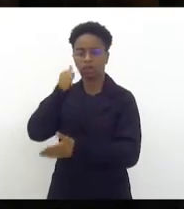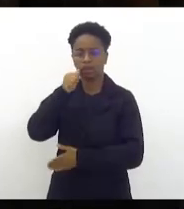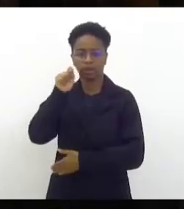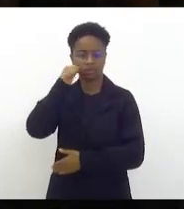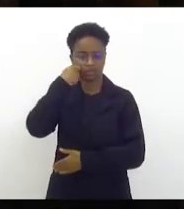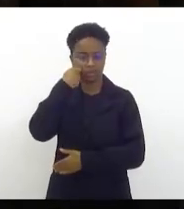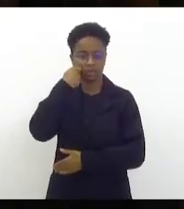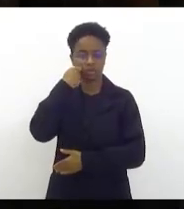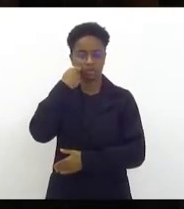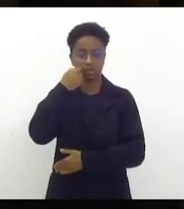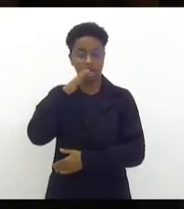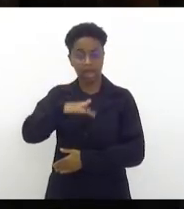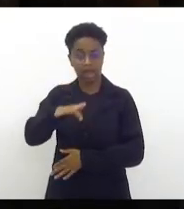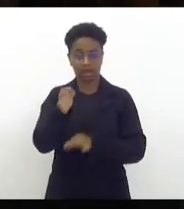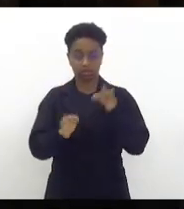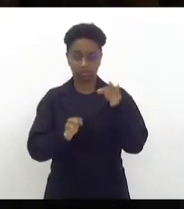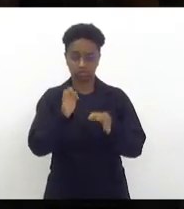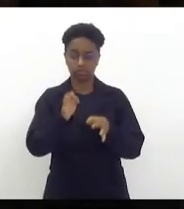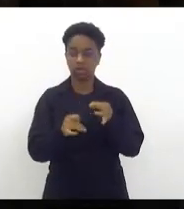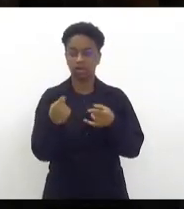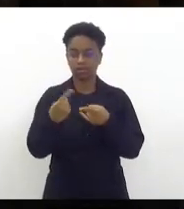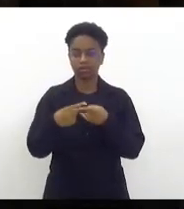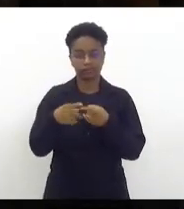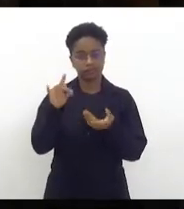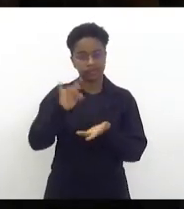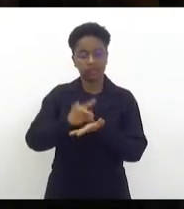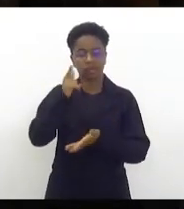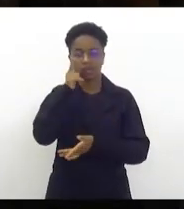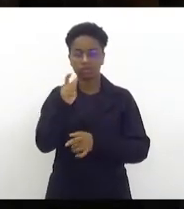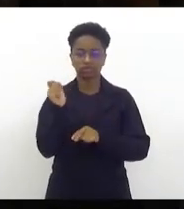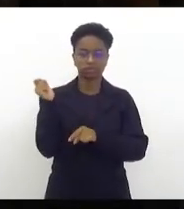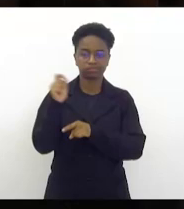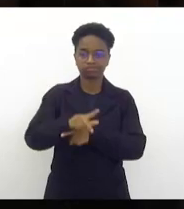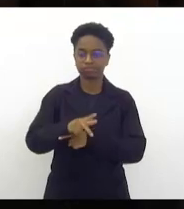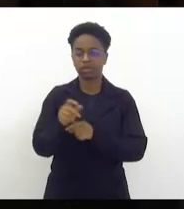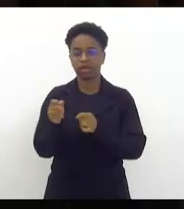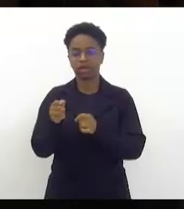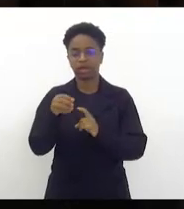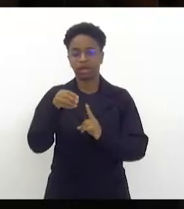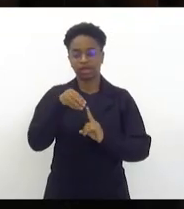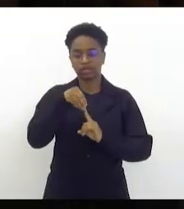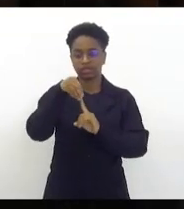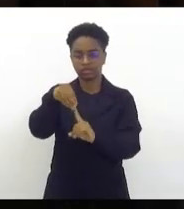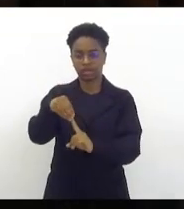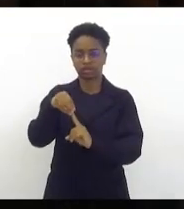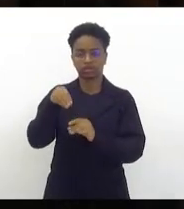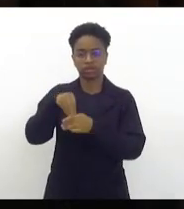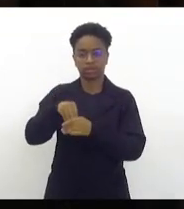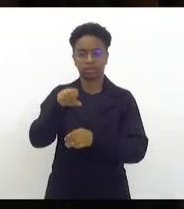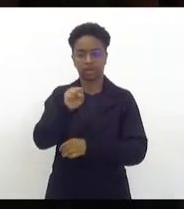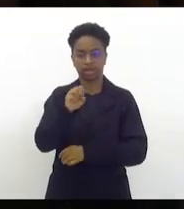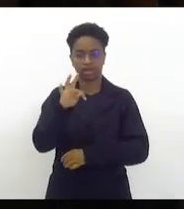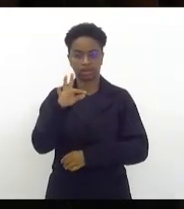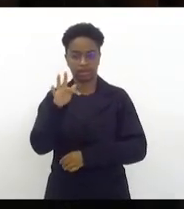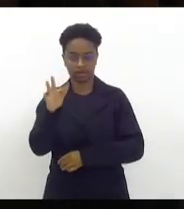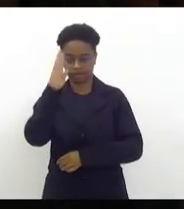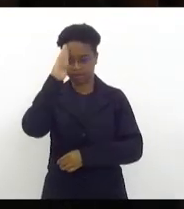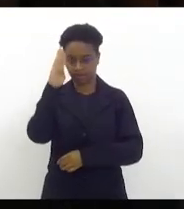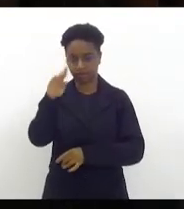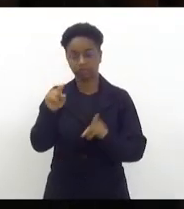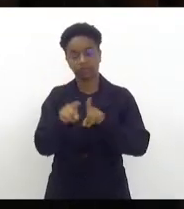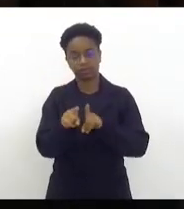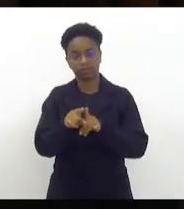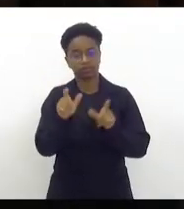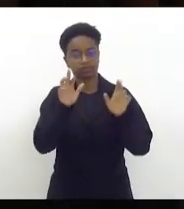negras juristas para que estejam indicadas no STF é fundamental. E que essas mulheres tenham, sim,